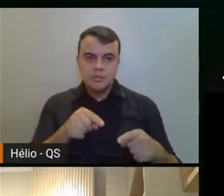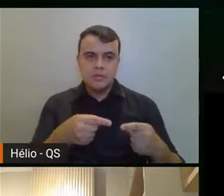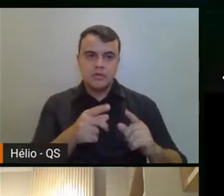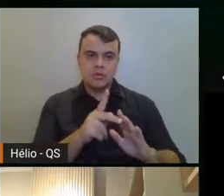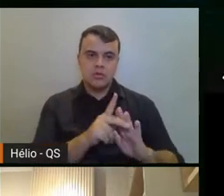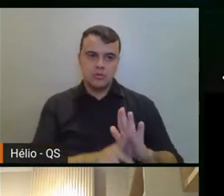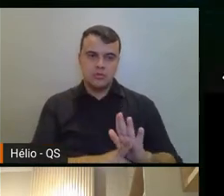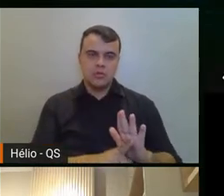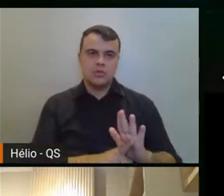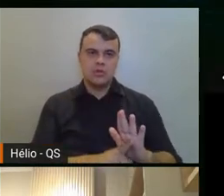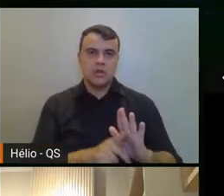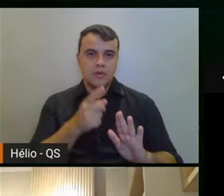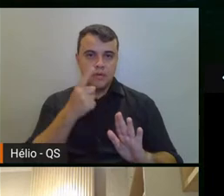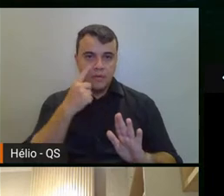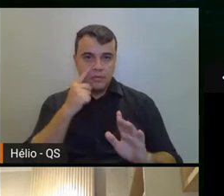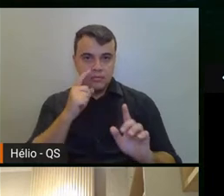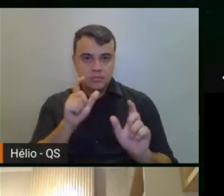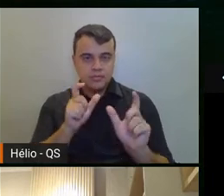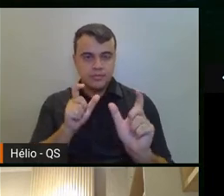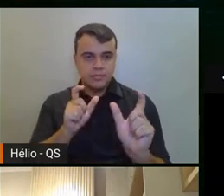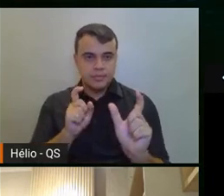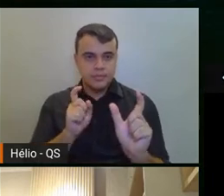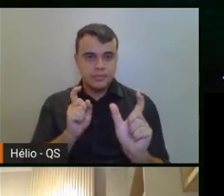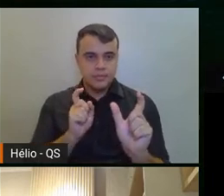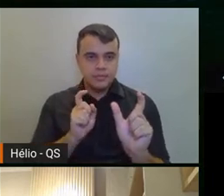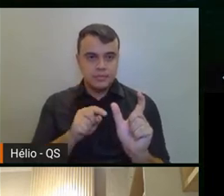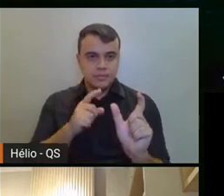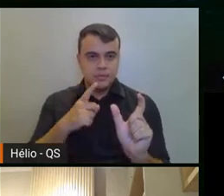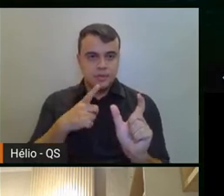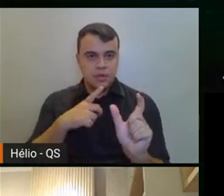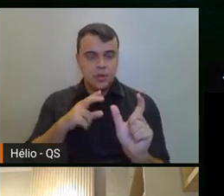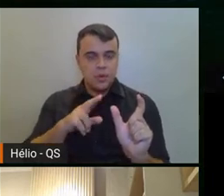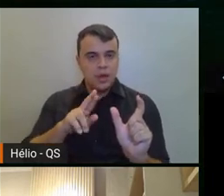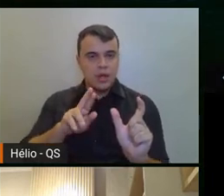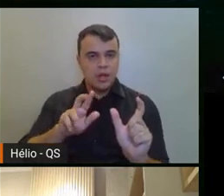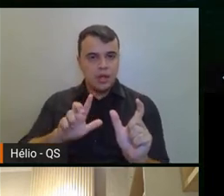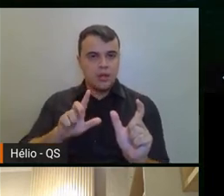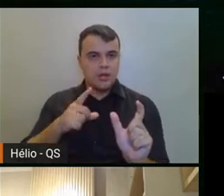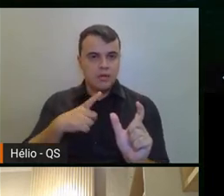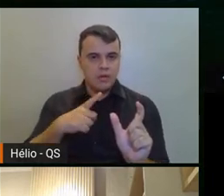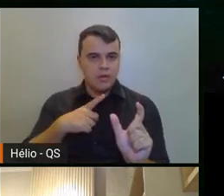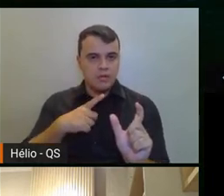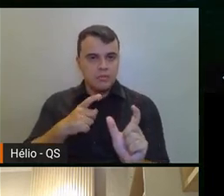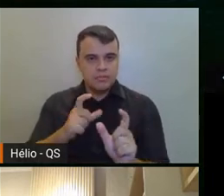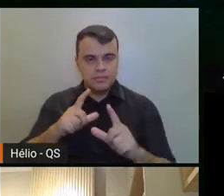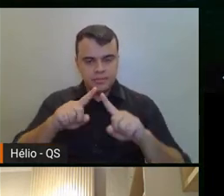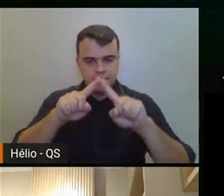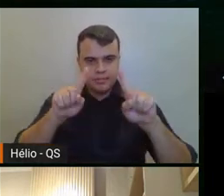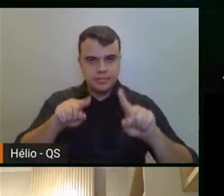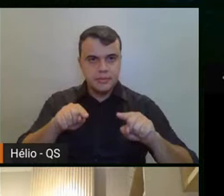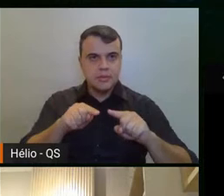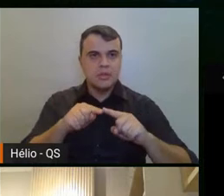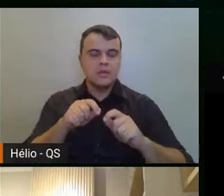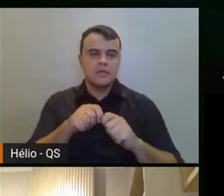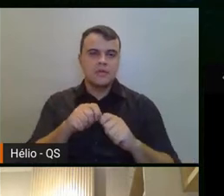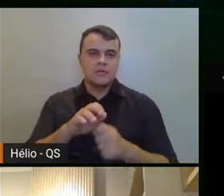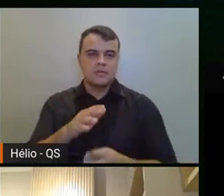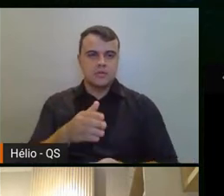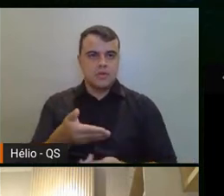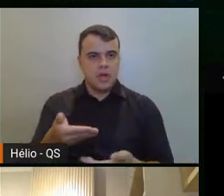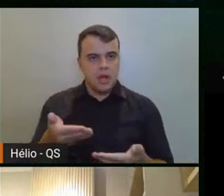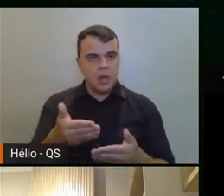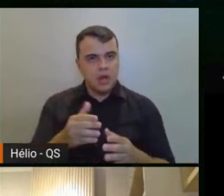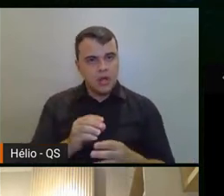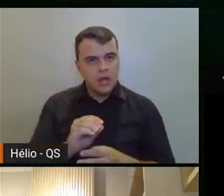vocês vem aqui e nesse botãozinho você coloca a URL do github de vocês então você vem aqui e